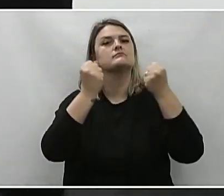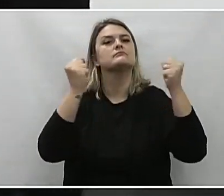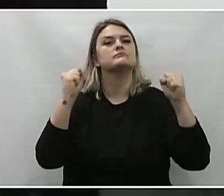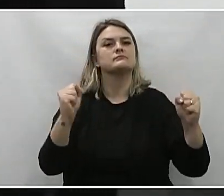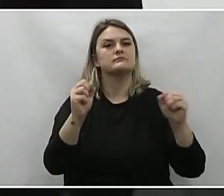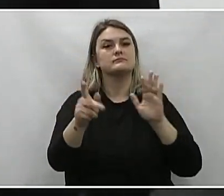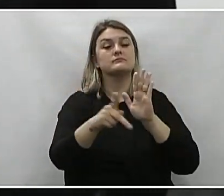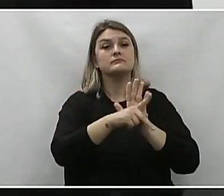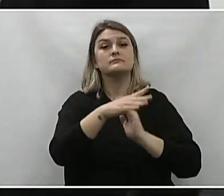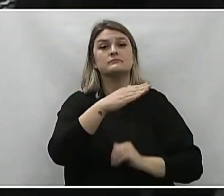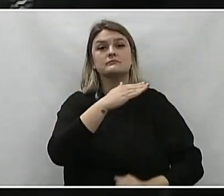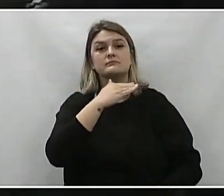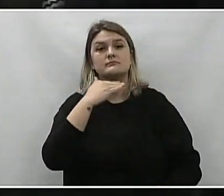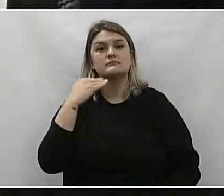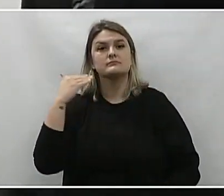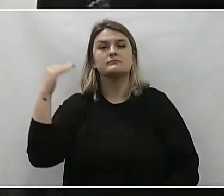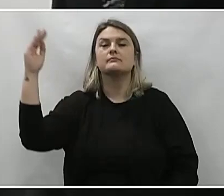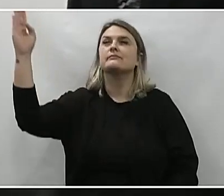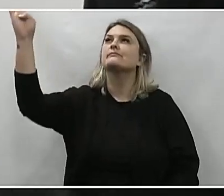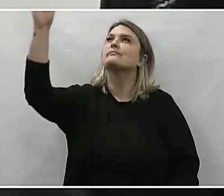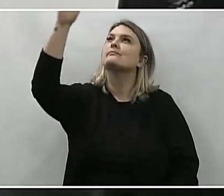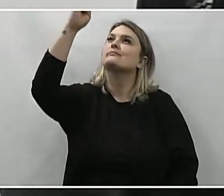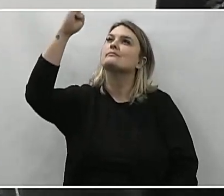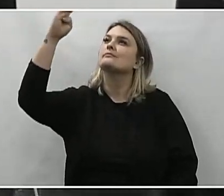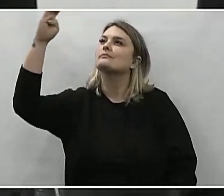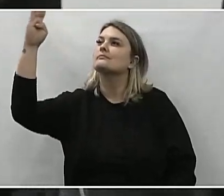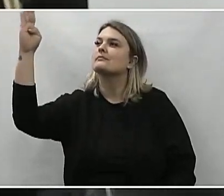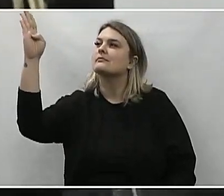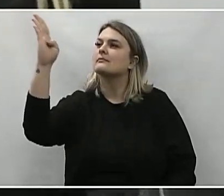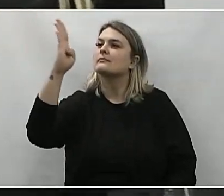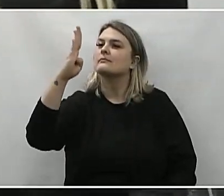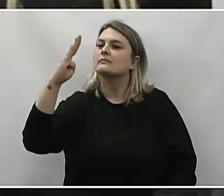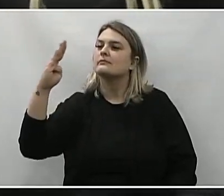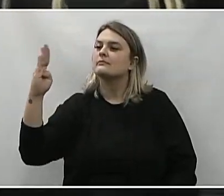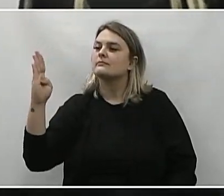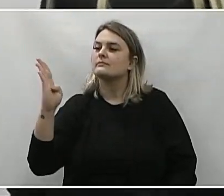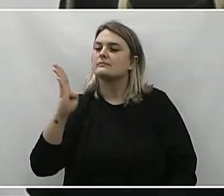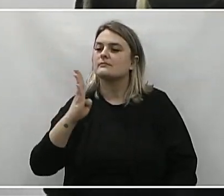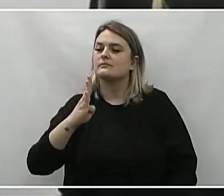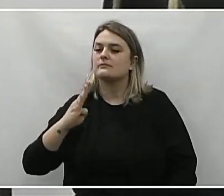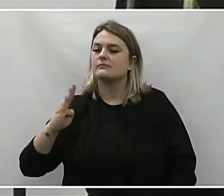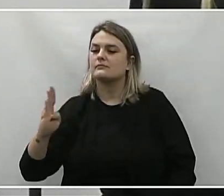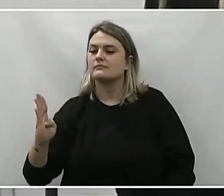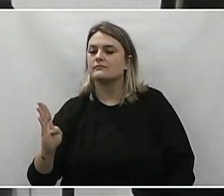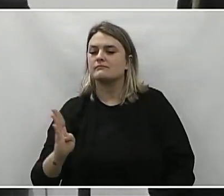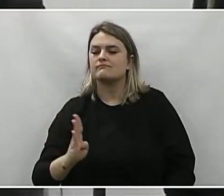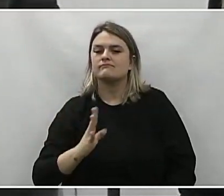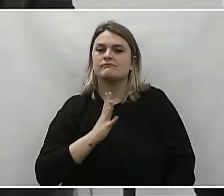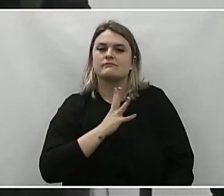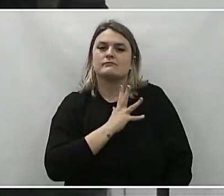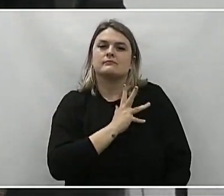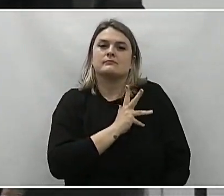a liberdade desafio da própria morte